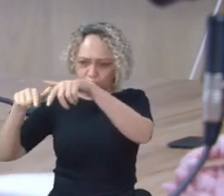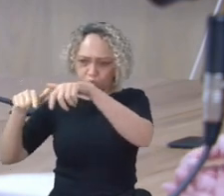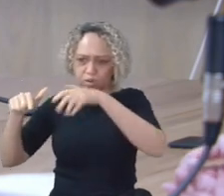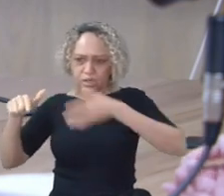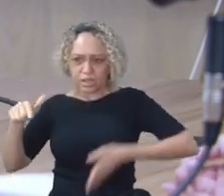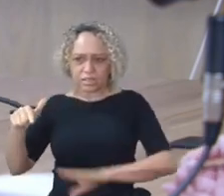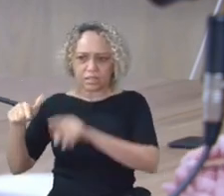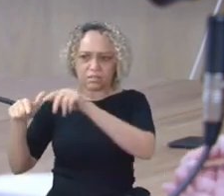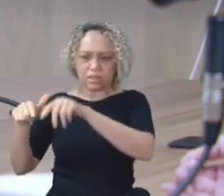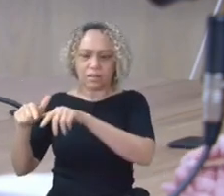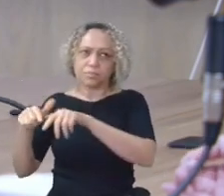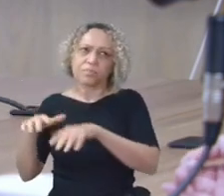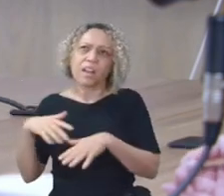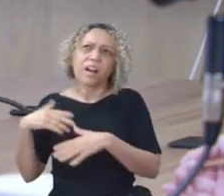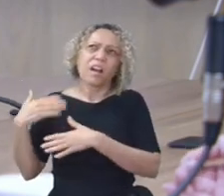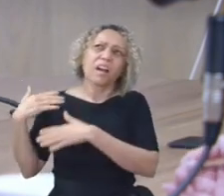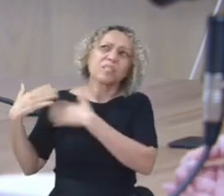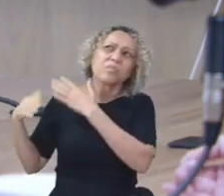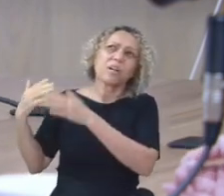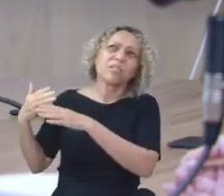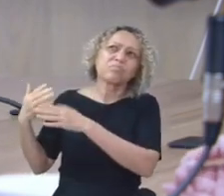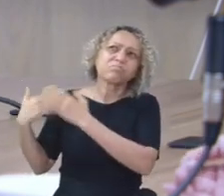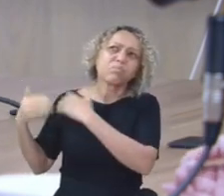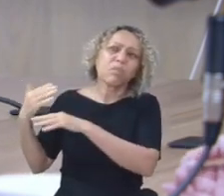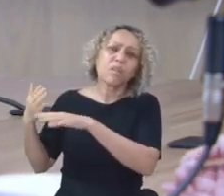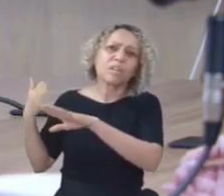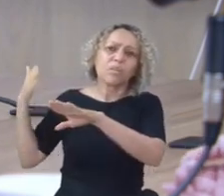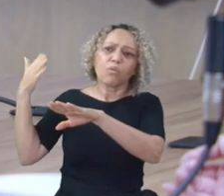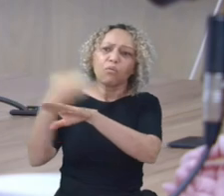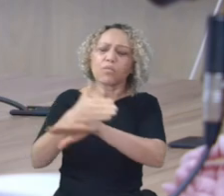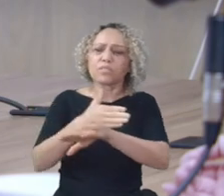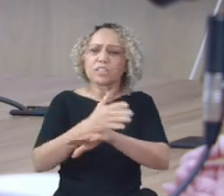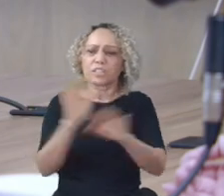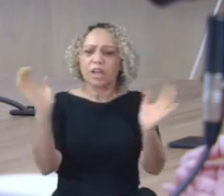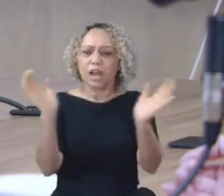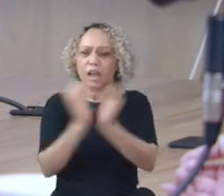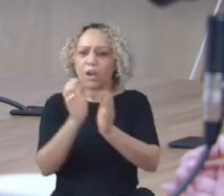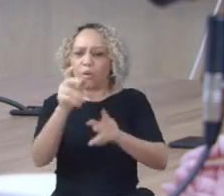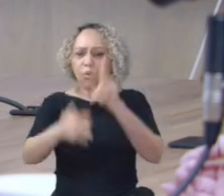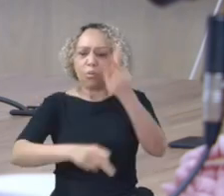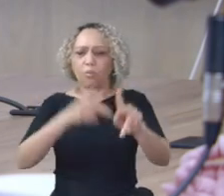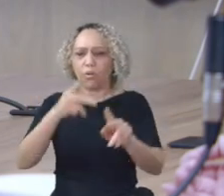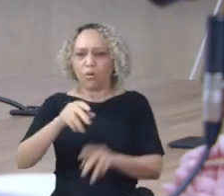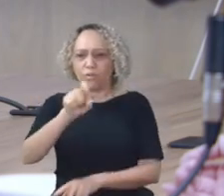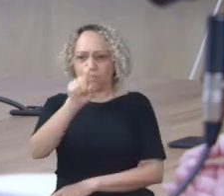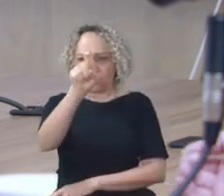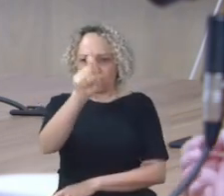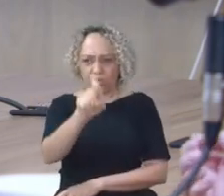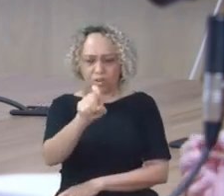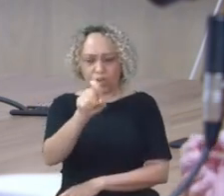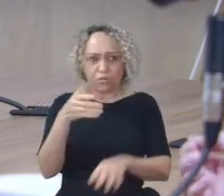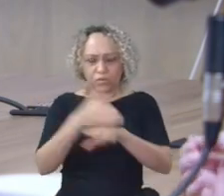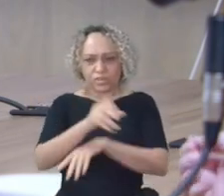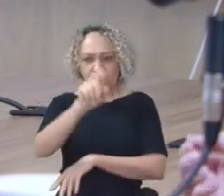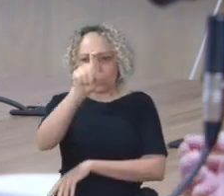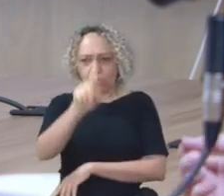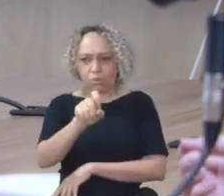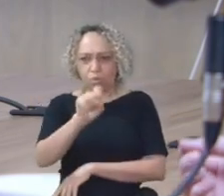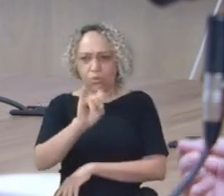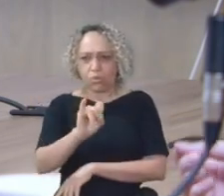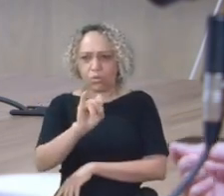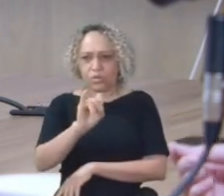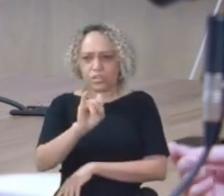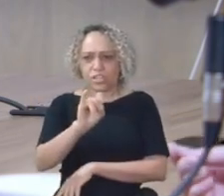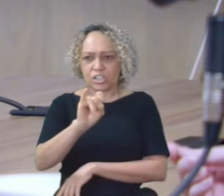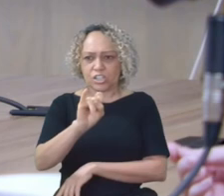sentado, e aí como eu convivi muito mais com minha mãe, eu assimilei muito mais a língua Guarani, né? E eles estavam lá falando em Camaiurá, né, falando alguma